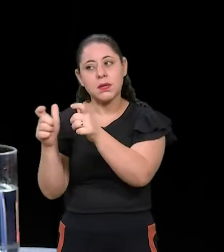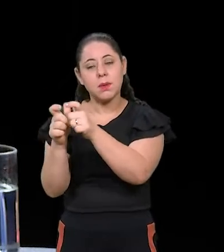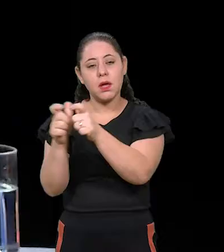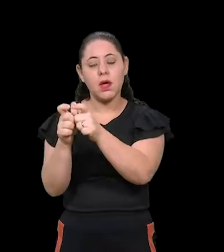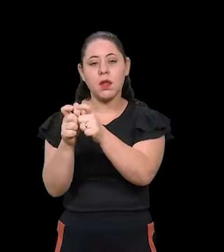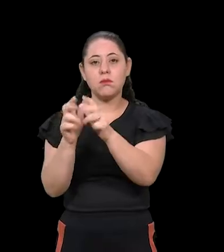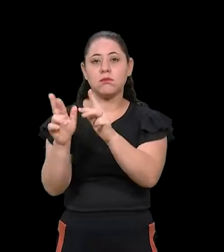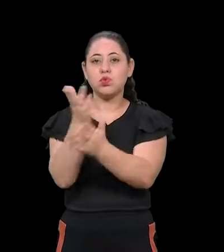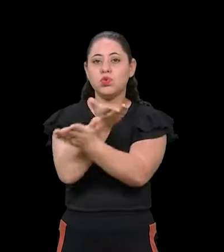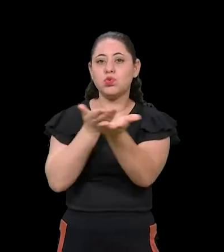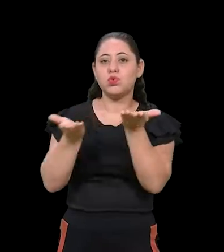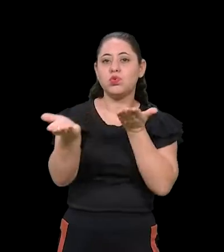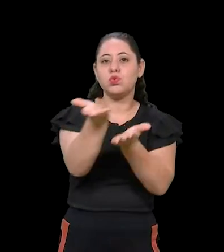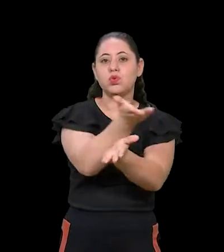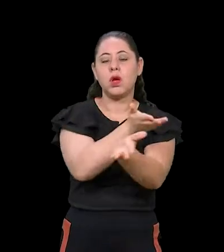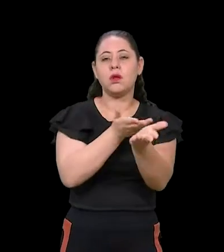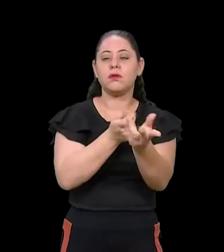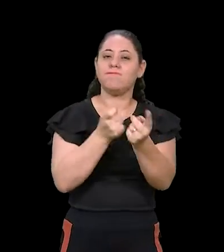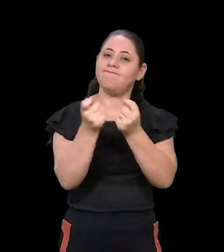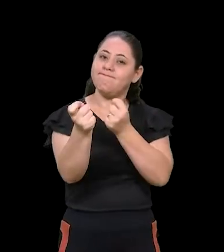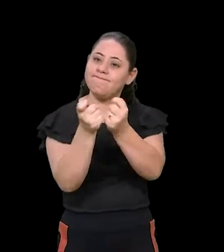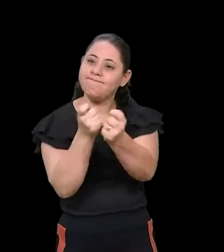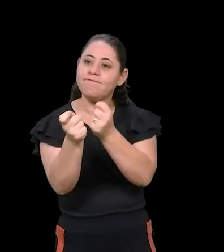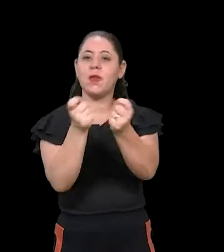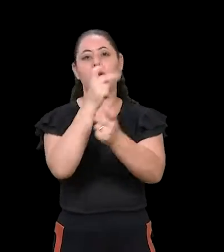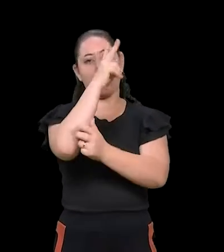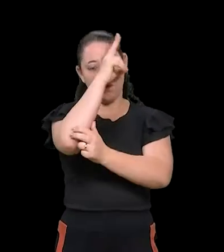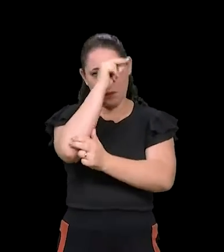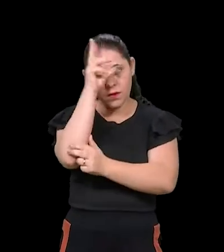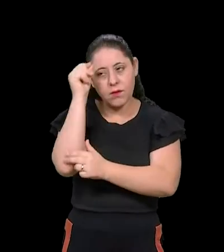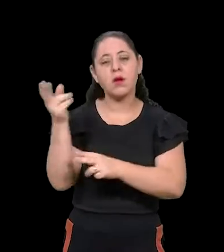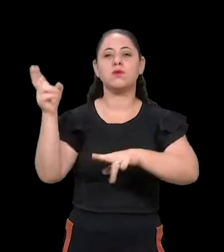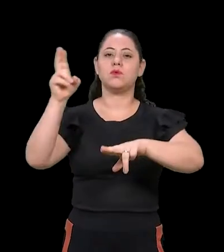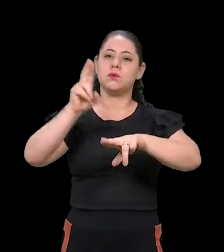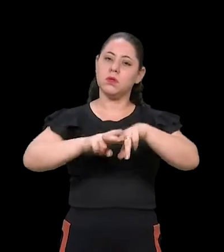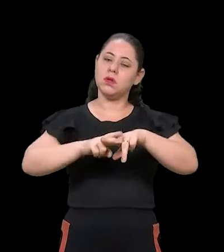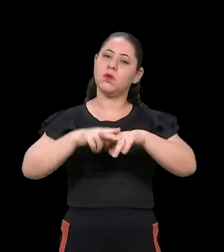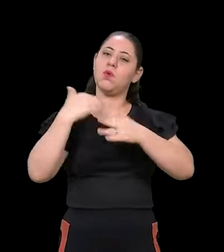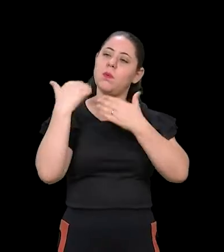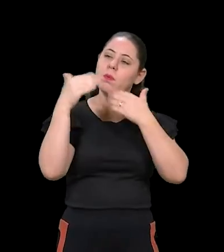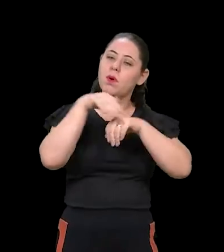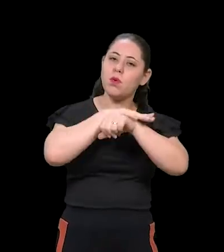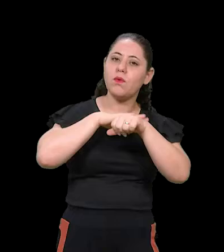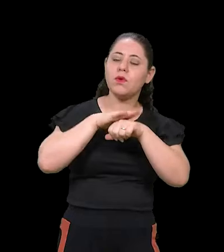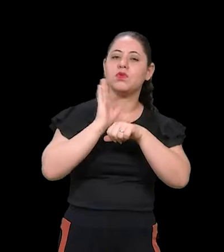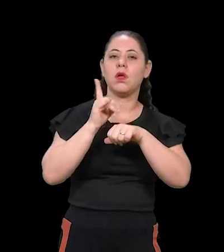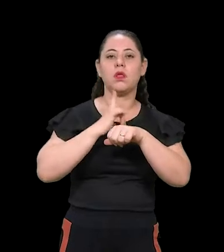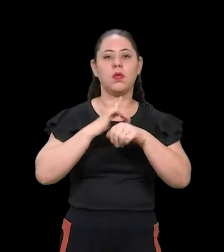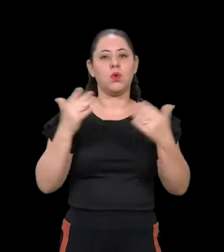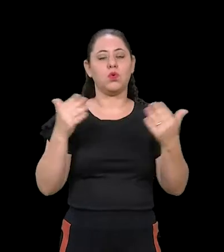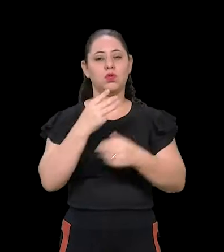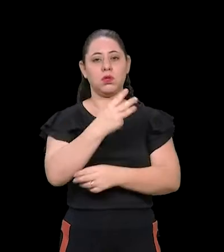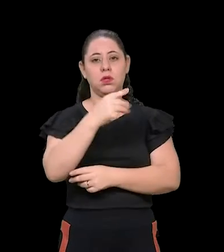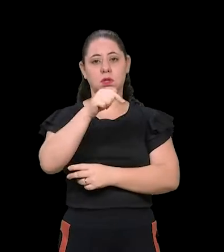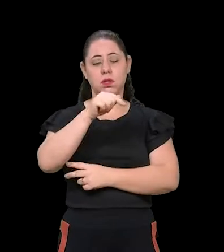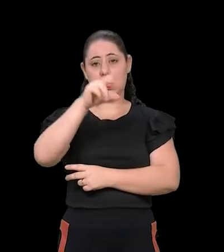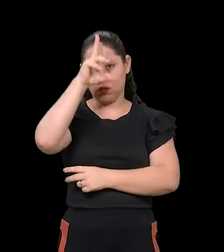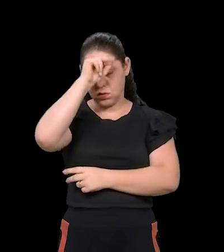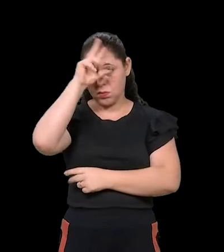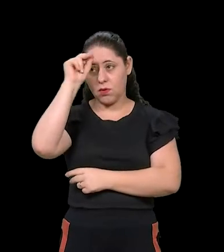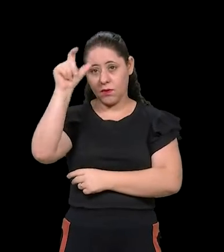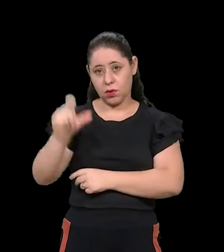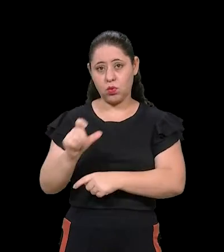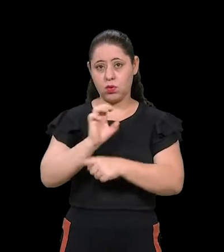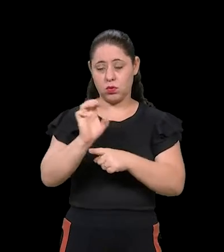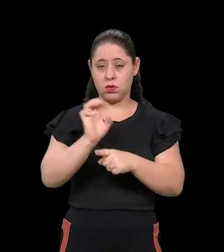Isso me leva muito nessa questão de negociar com os prefeitos, de estar lá, de sentar, né? A gente atende diretamente hoje 37 prefeituras